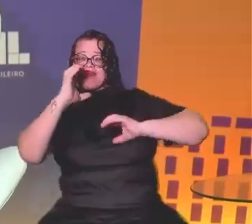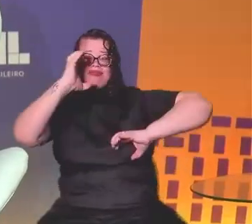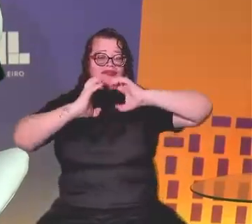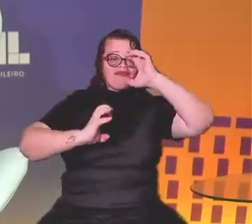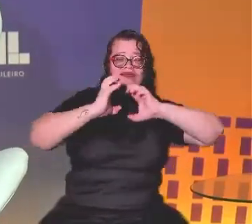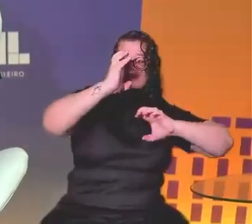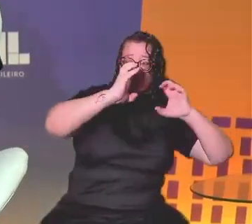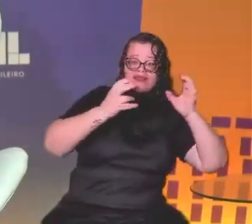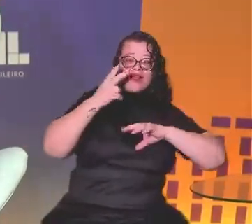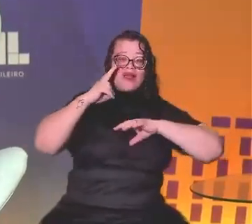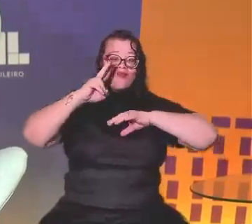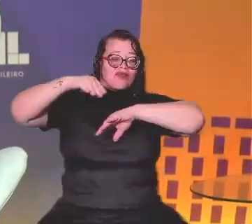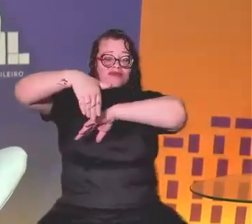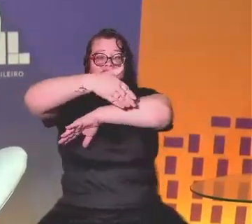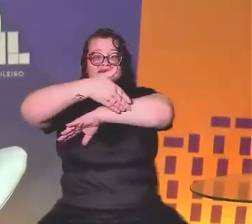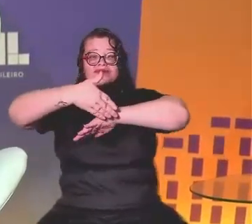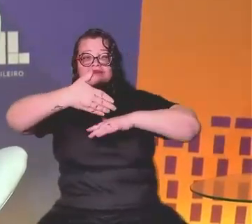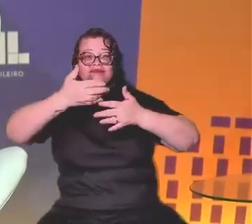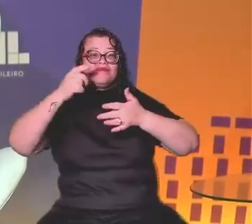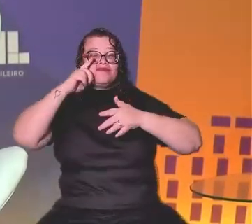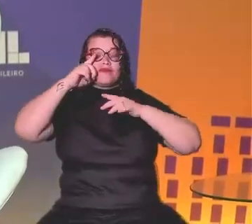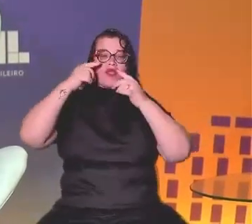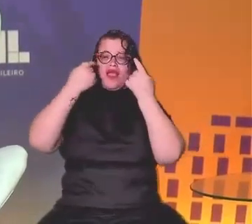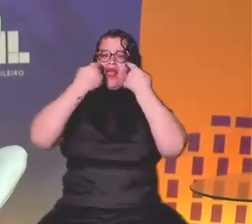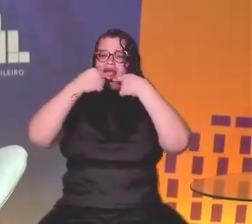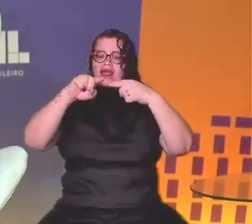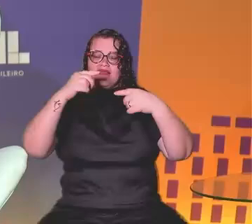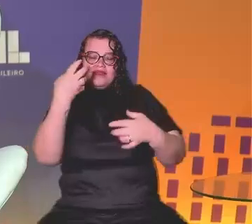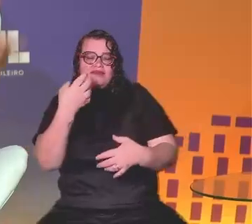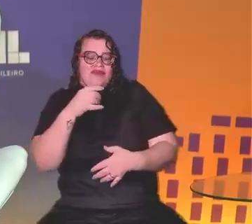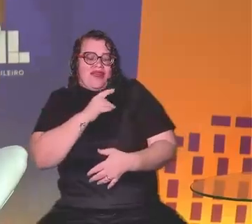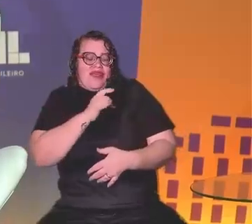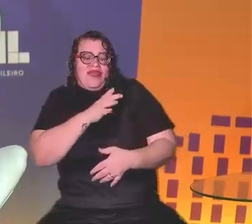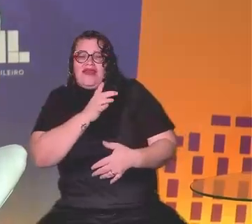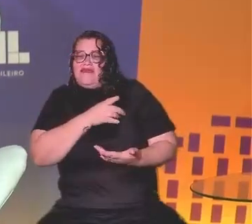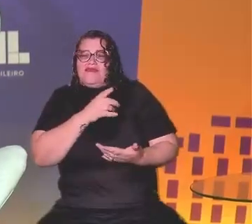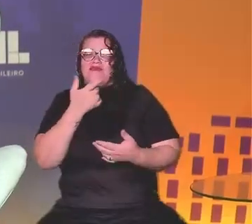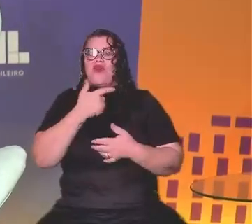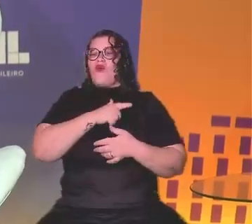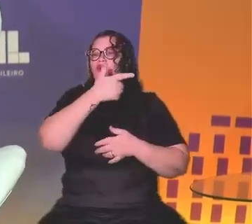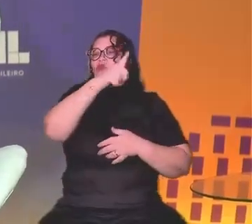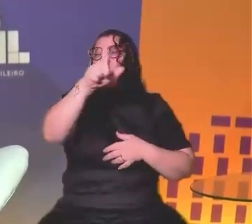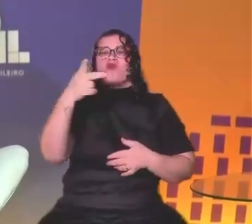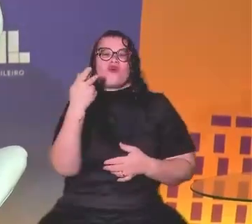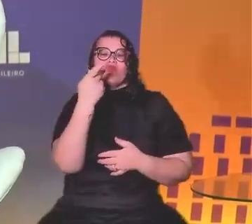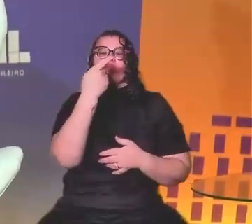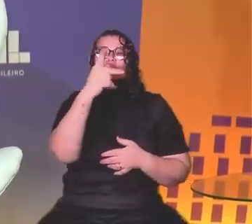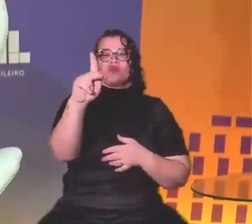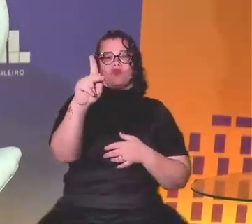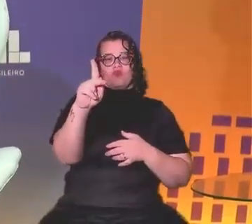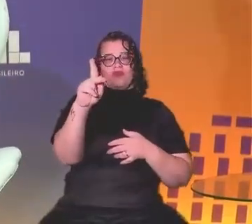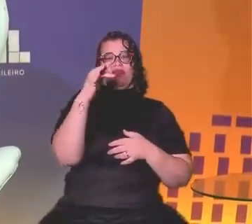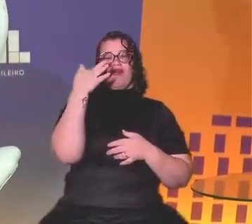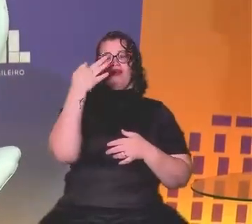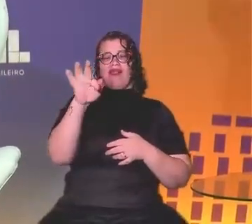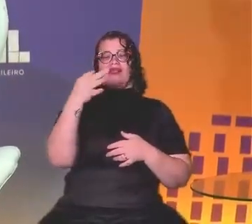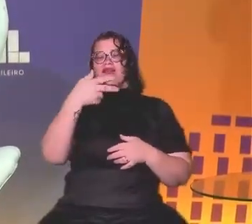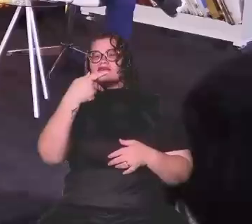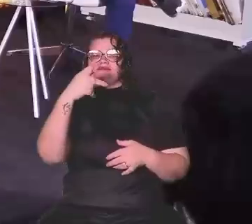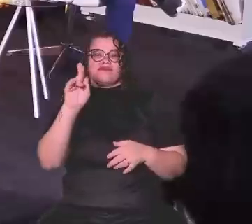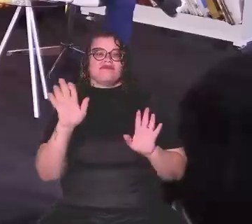ver quem é rua. Te incomoda zoar sua dor, mas cê zoa quando a dor não é sua.